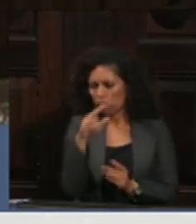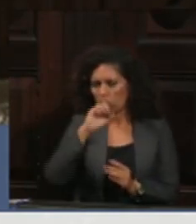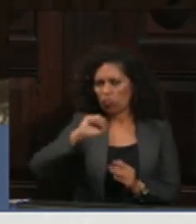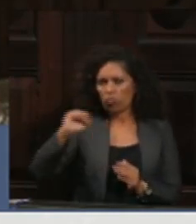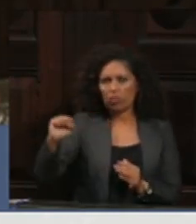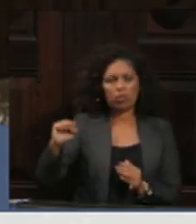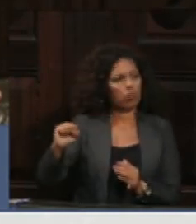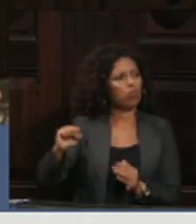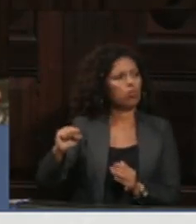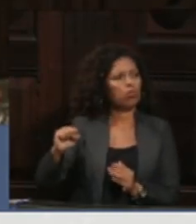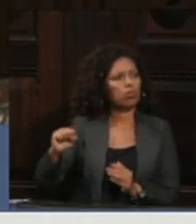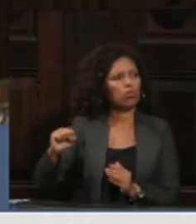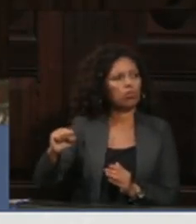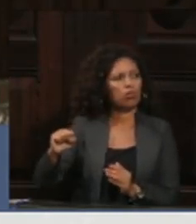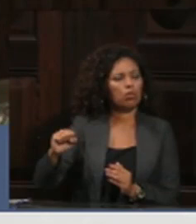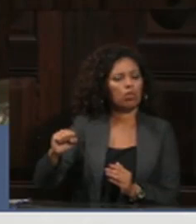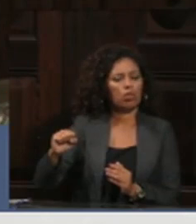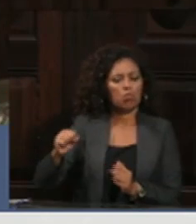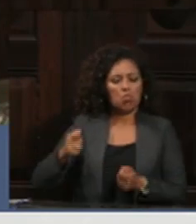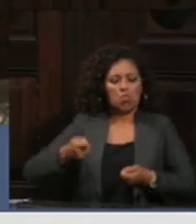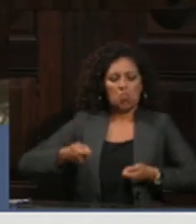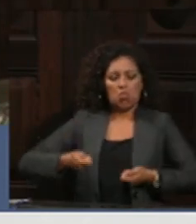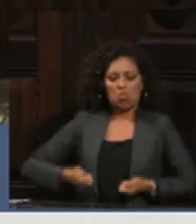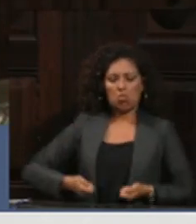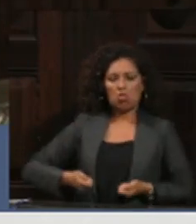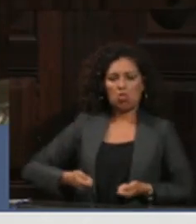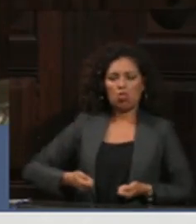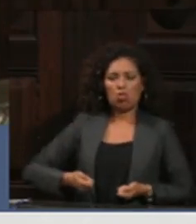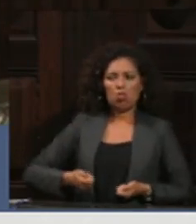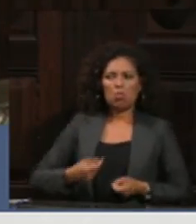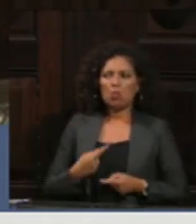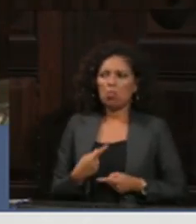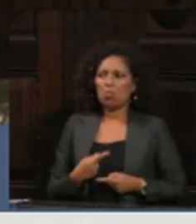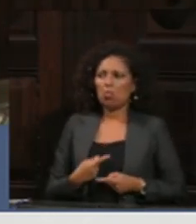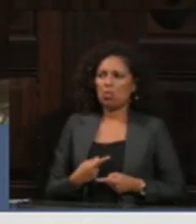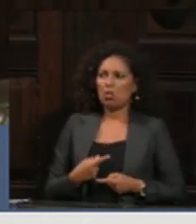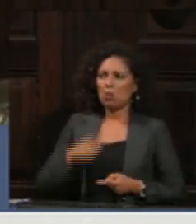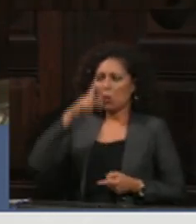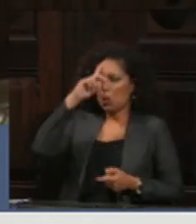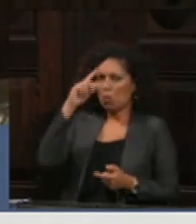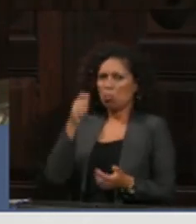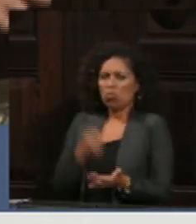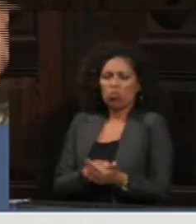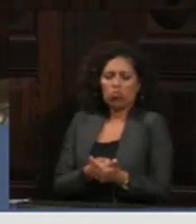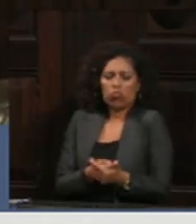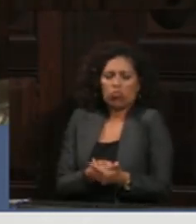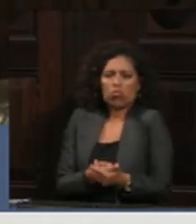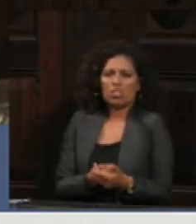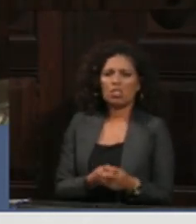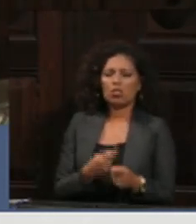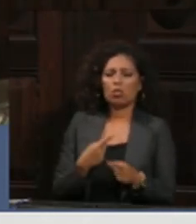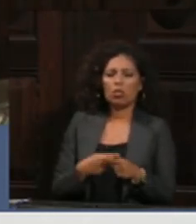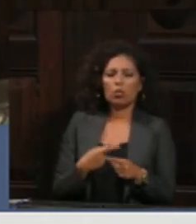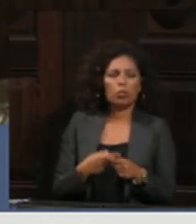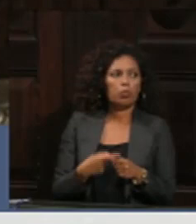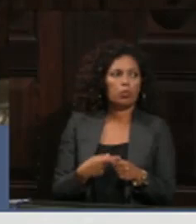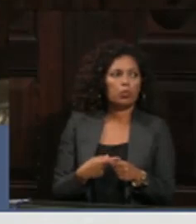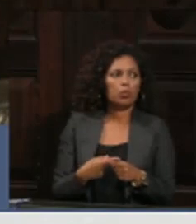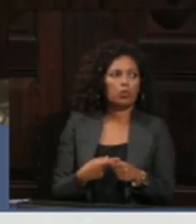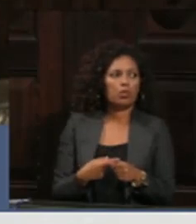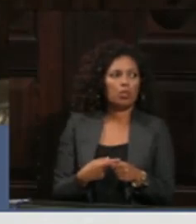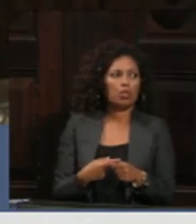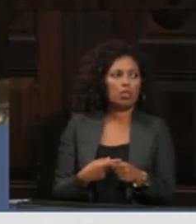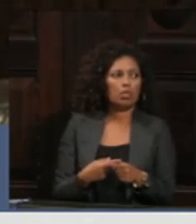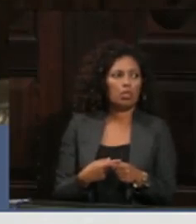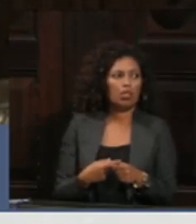tenham tomado essa posição porque se antagonizam com